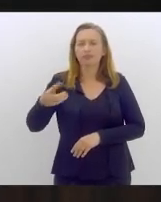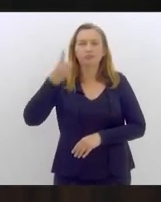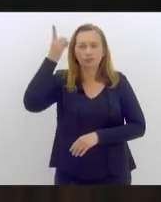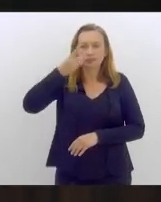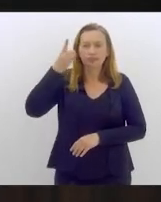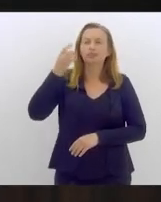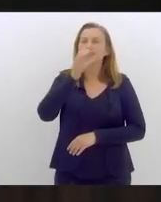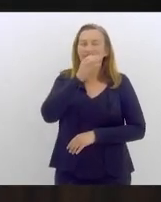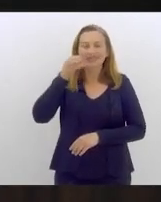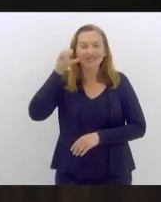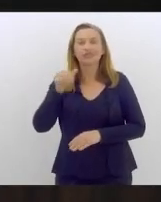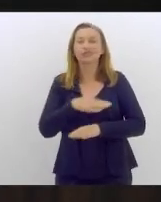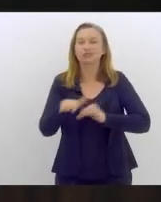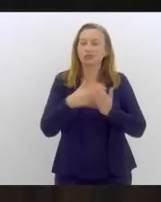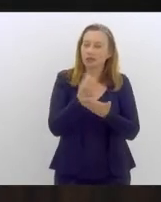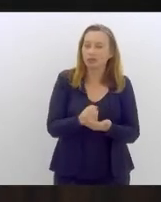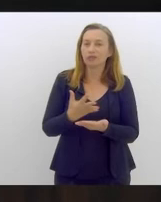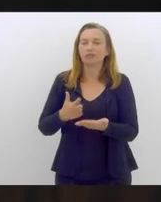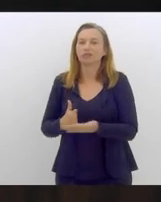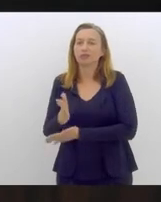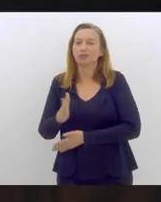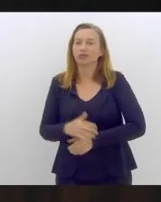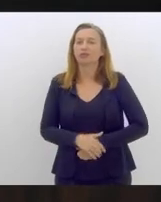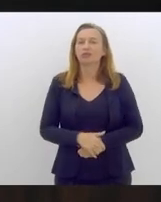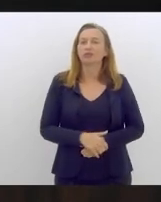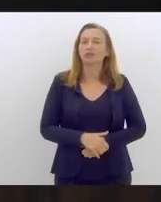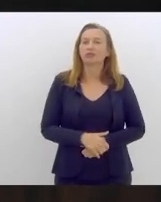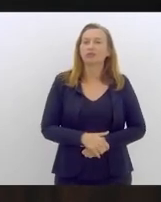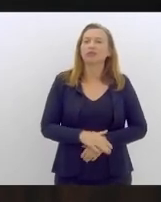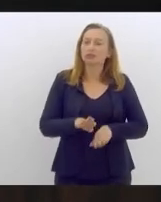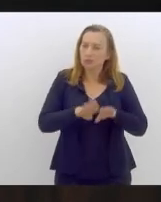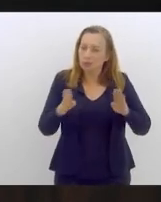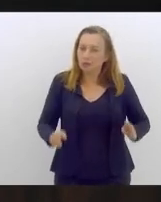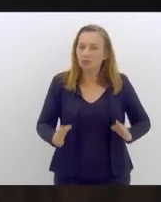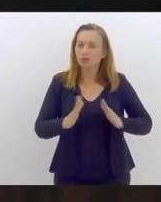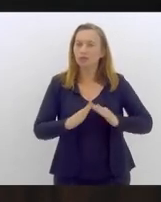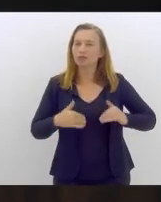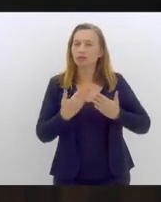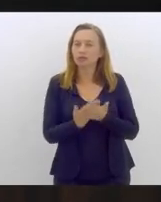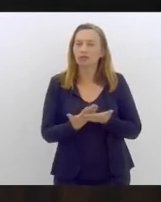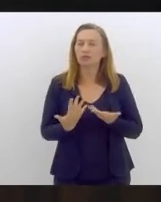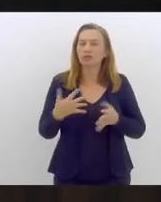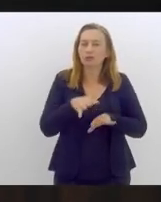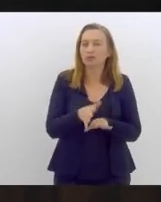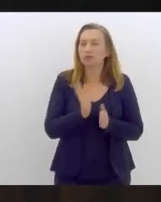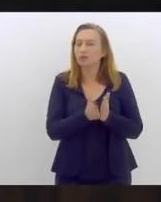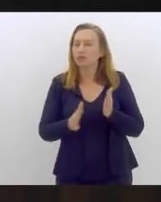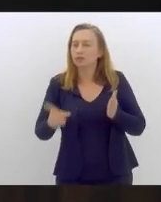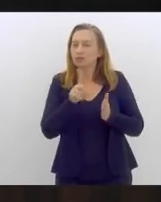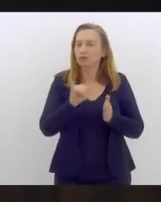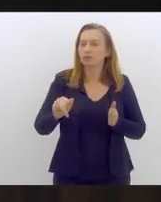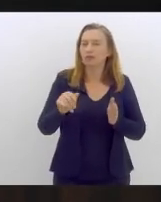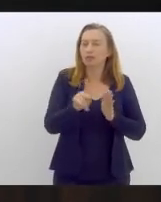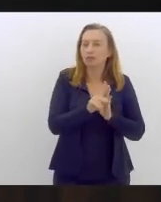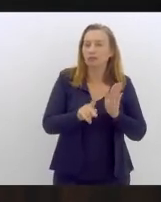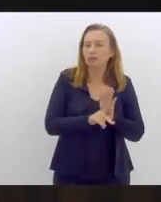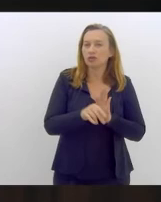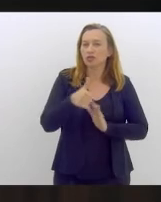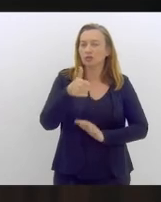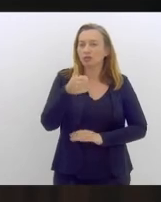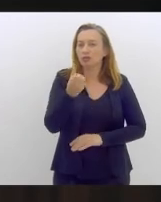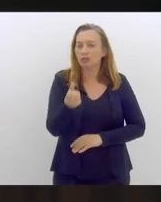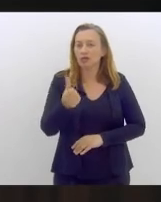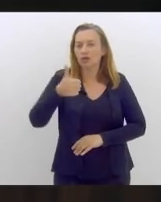deputada Célia Jordão. Os senhores que aprovam, permaneçam como estão, aprovado. Há sobre a mesa requerimento de inclusão na ordem do dia do projeto